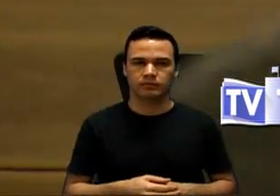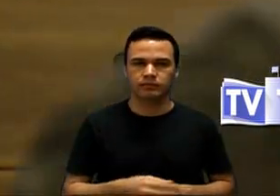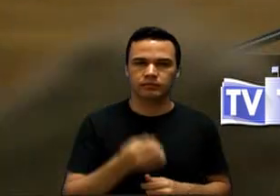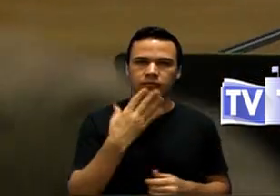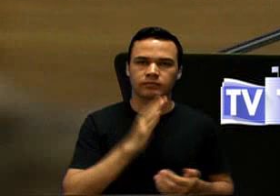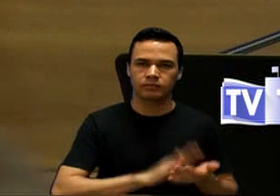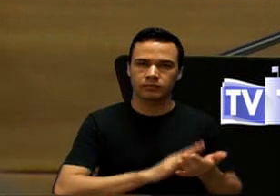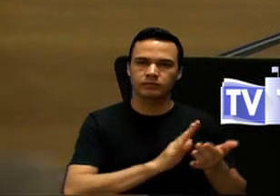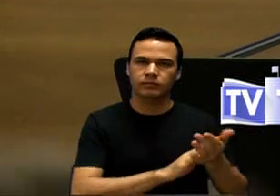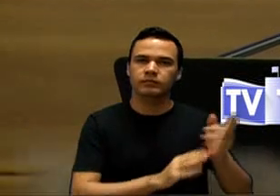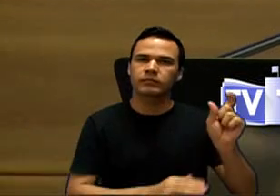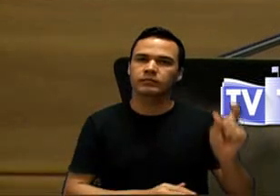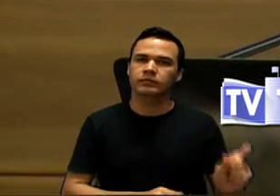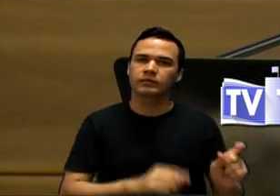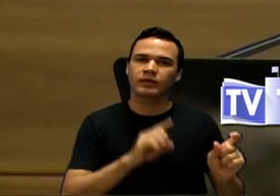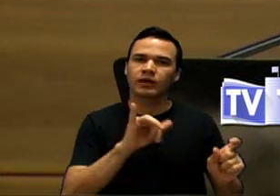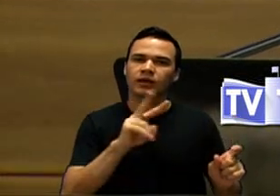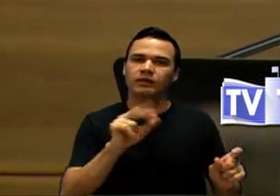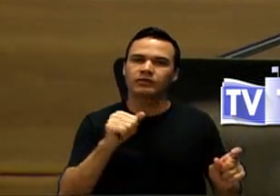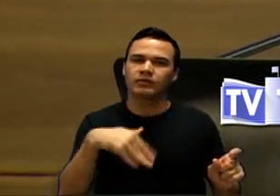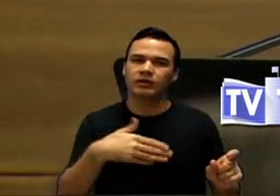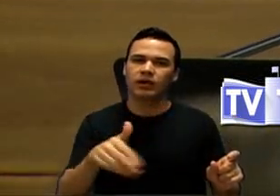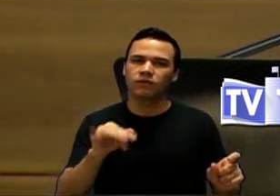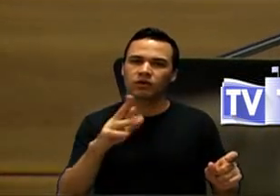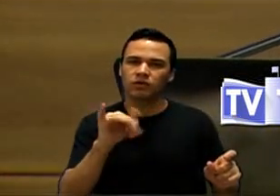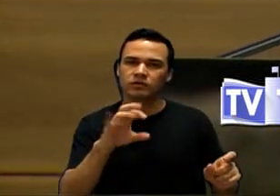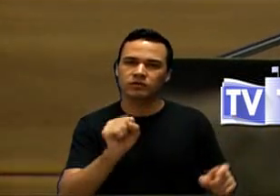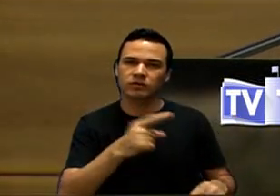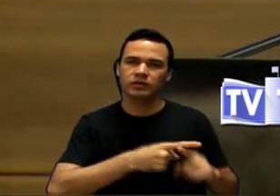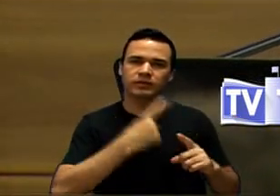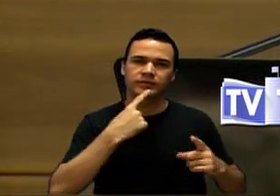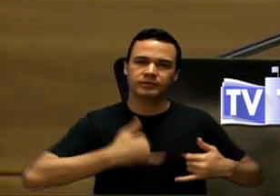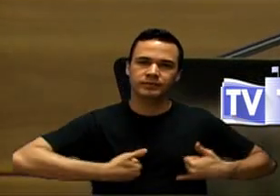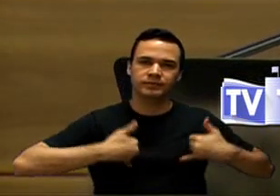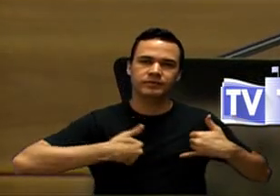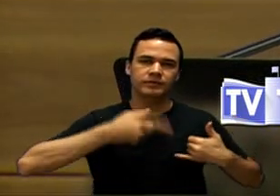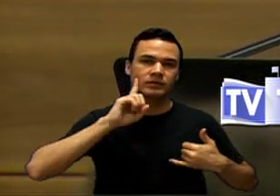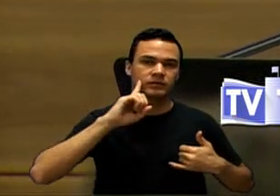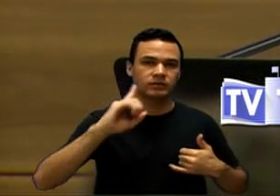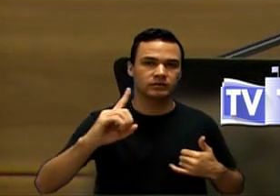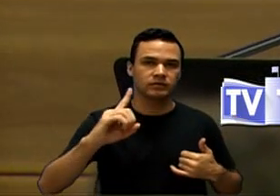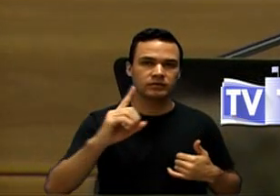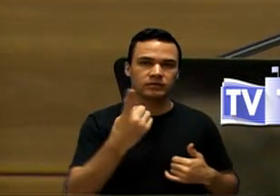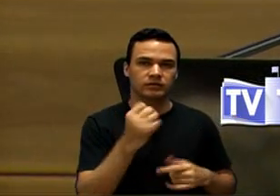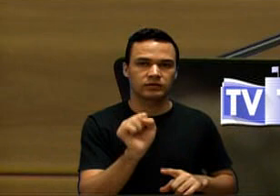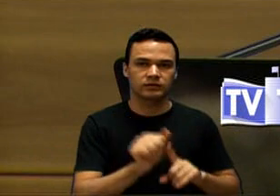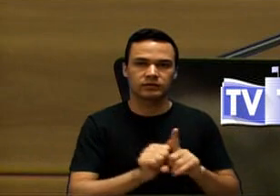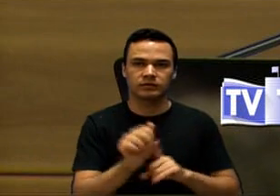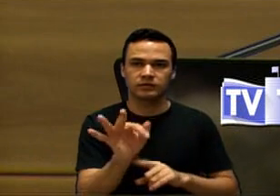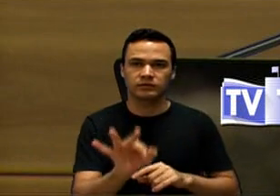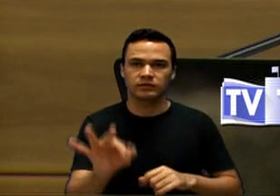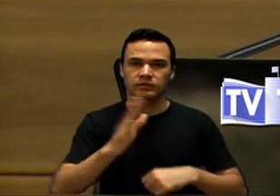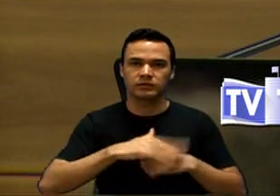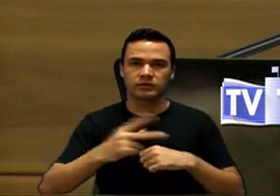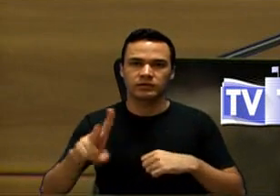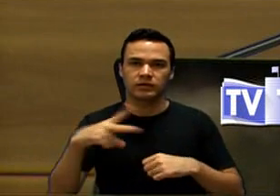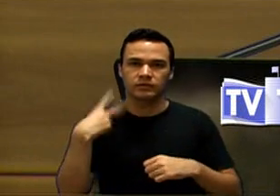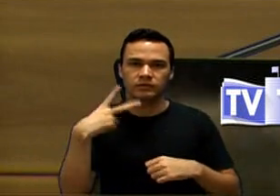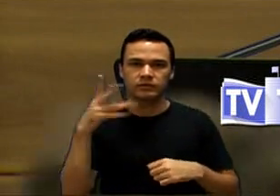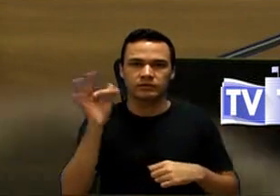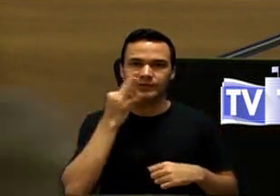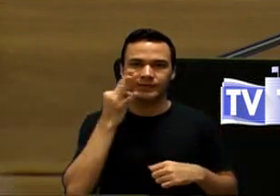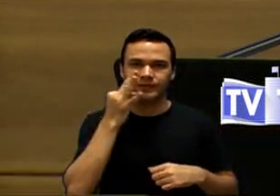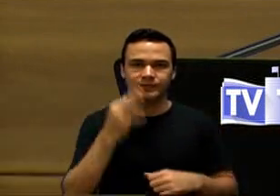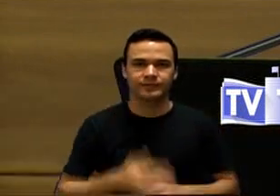Requerimento, voto de congratulações a Ivan Flores Vieira, pela passagem de sua data natalícia, comemorado no dia 18 de fevereiro, quem assina é o vereador